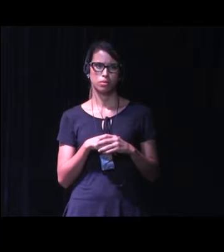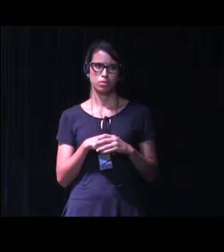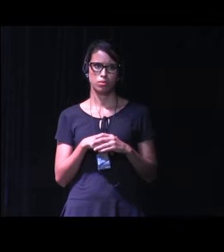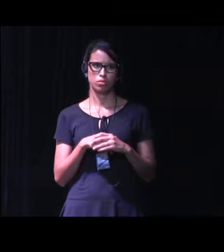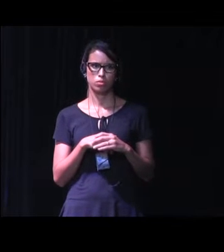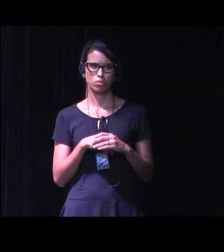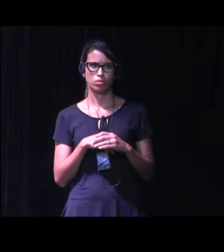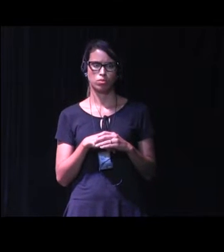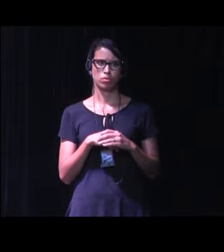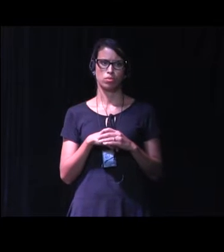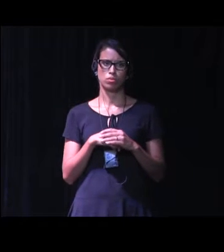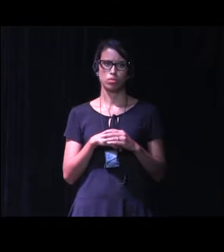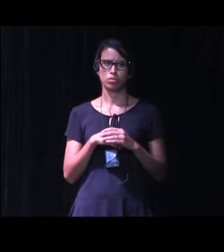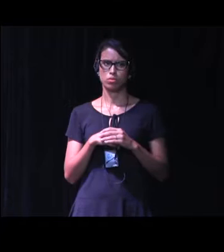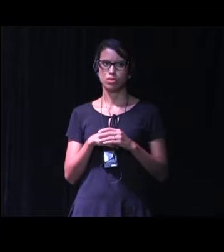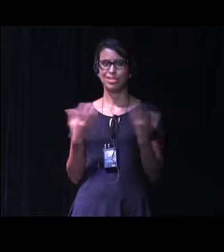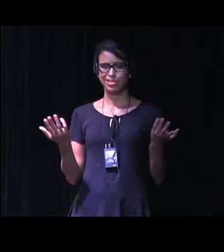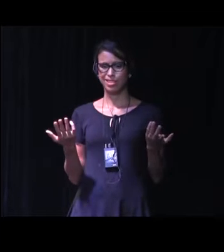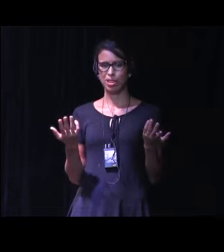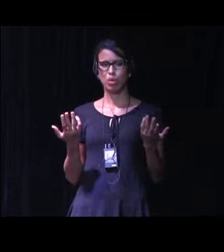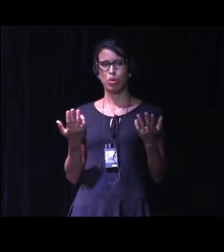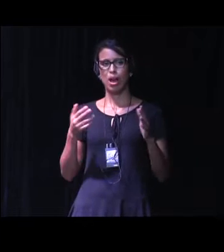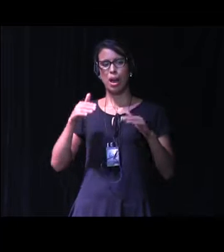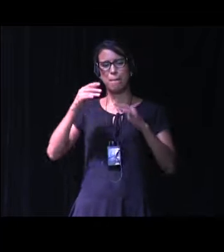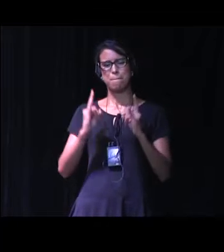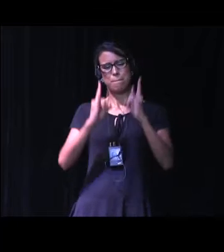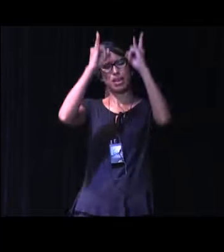penumbra seria atravessada por elementos